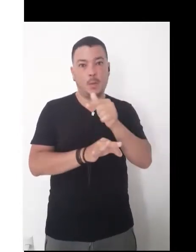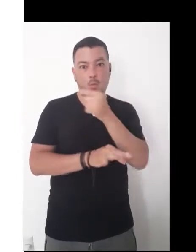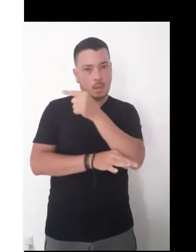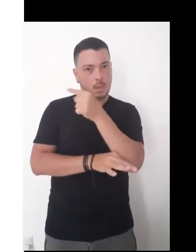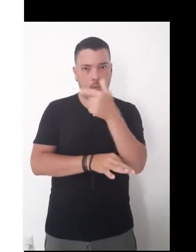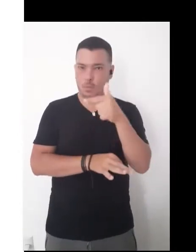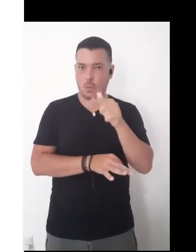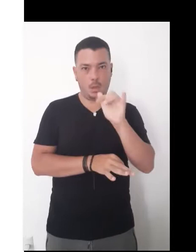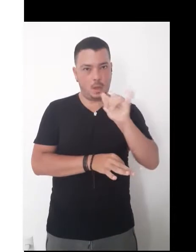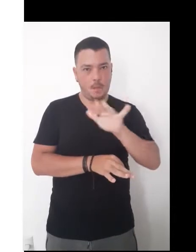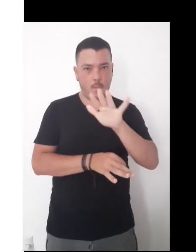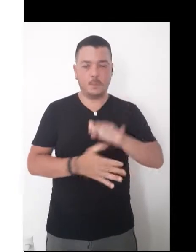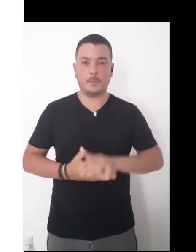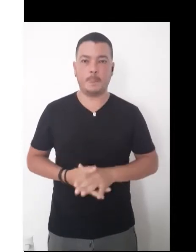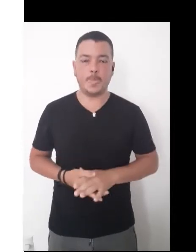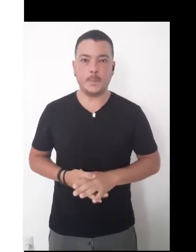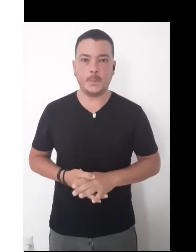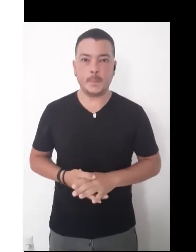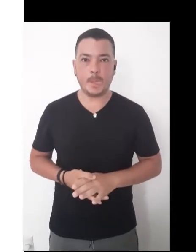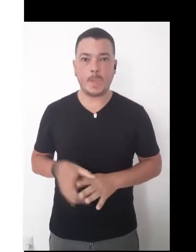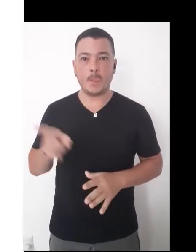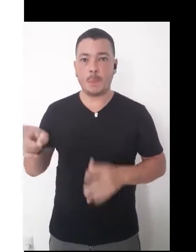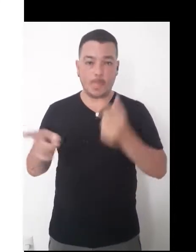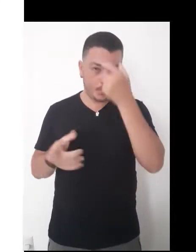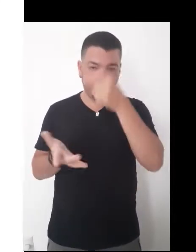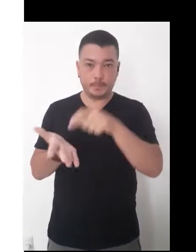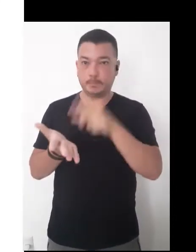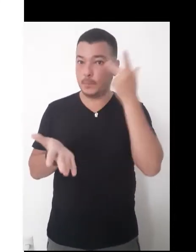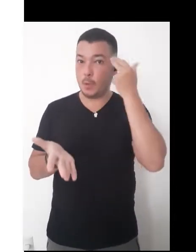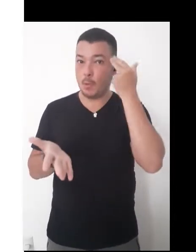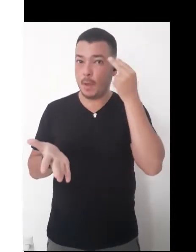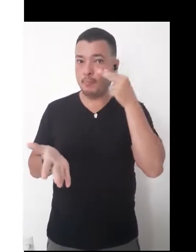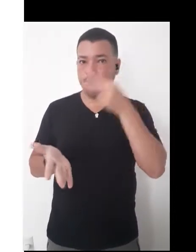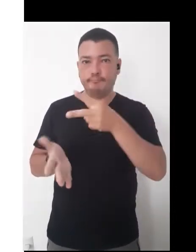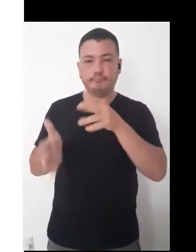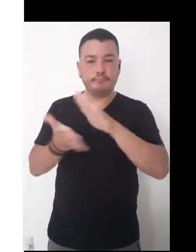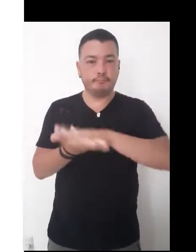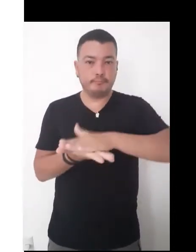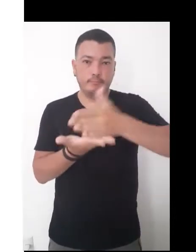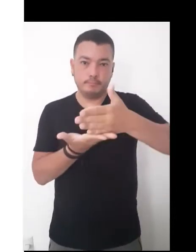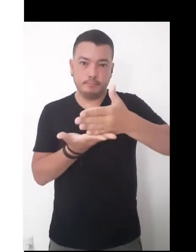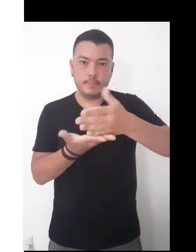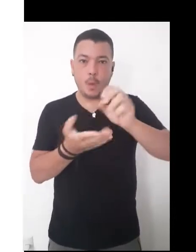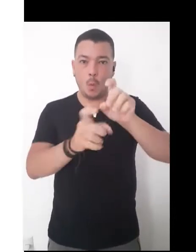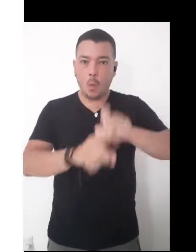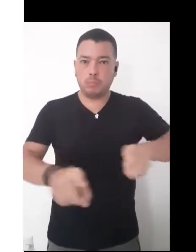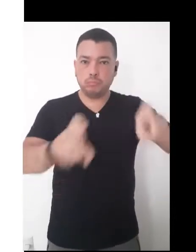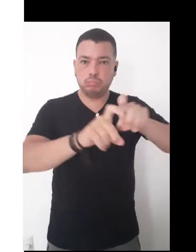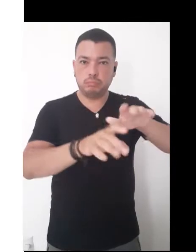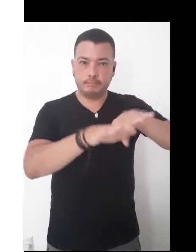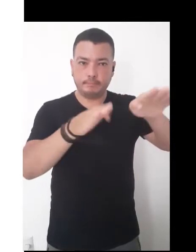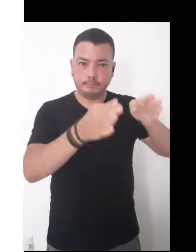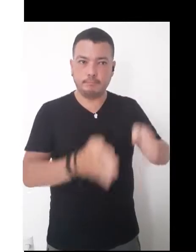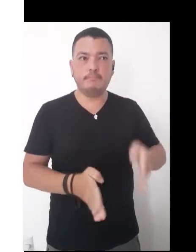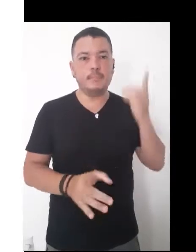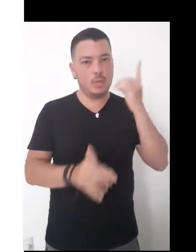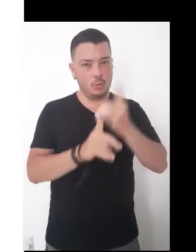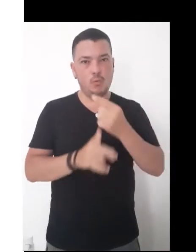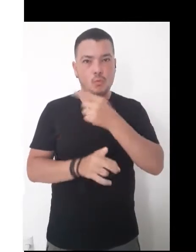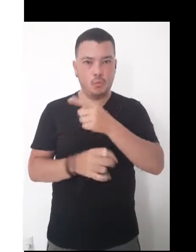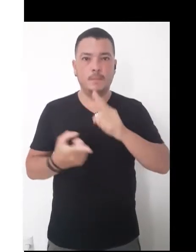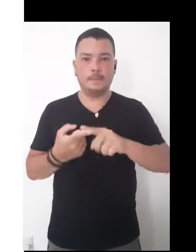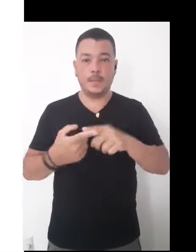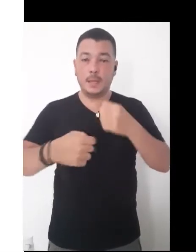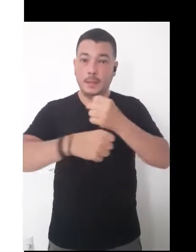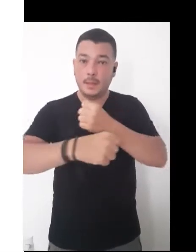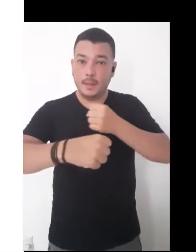Já essa memória aqui, essa aqui é a memória mais comum, do tipo que a gente encontra em notebooks, computadores de mesa, mesmo os atuais, os computadores lá do laboratório antigo